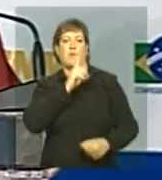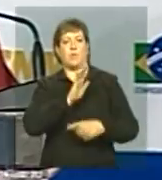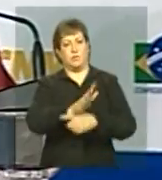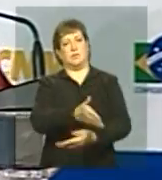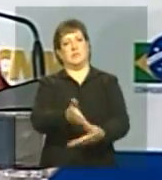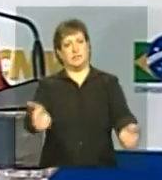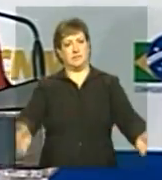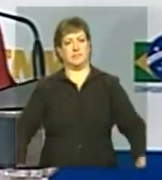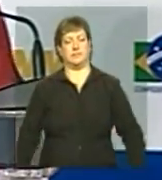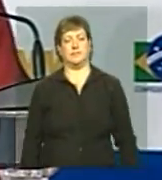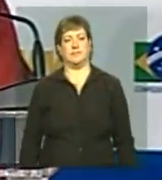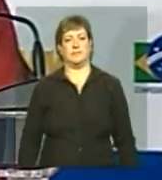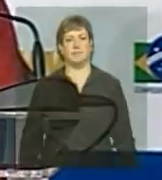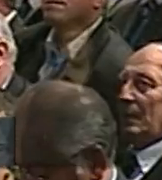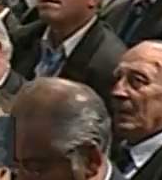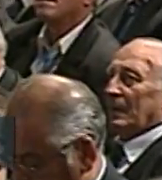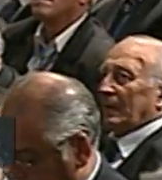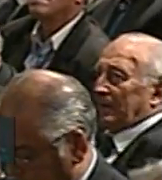desburocratização.